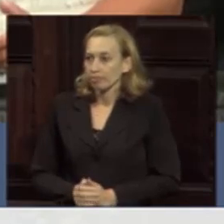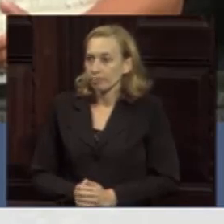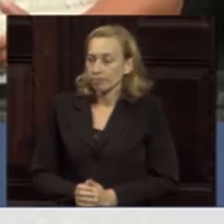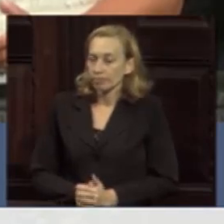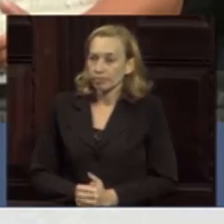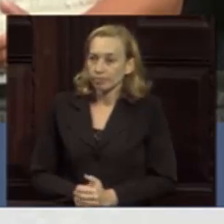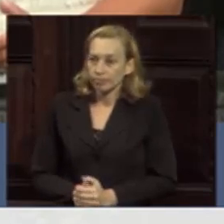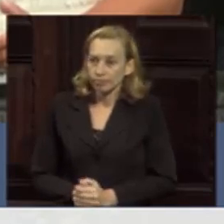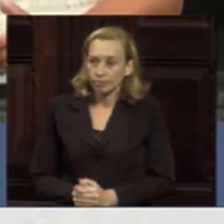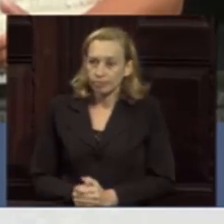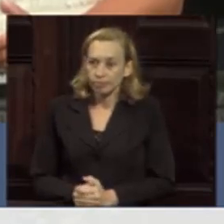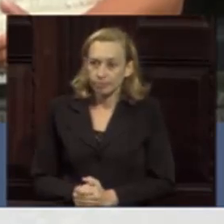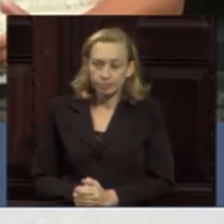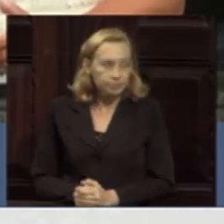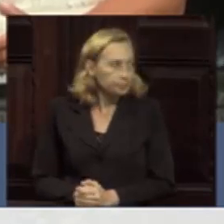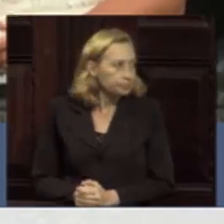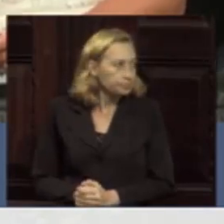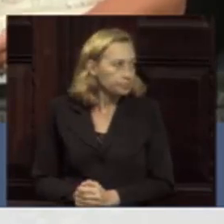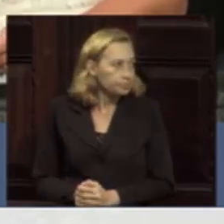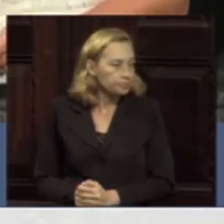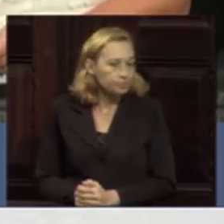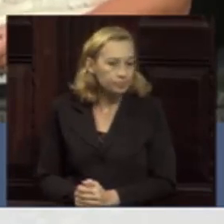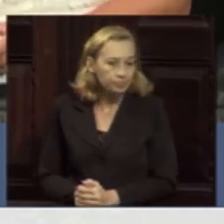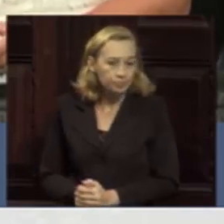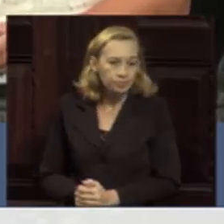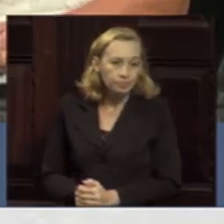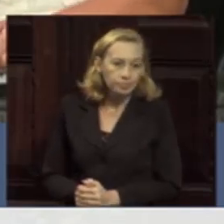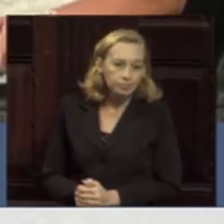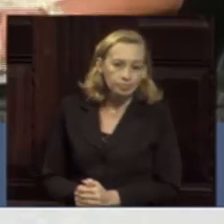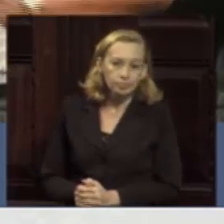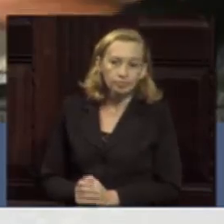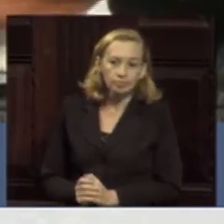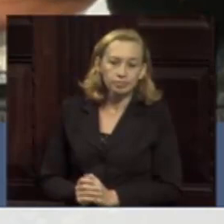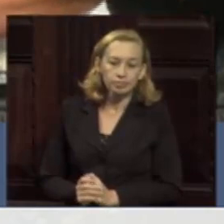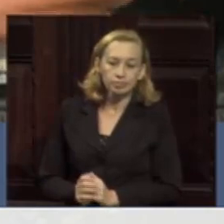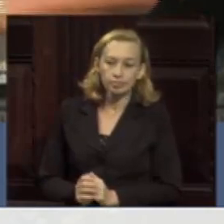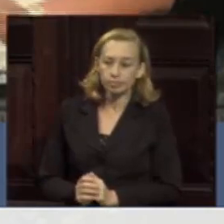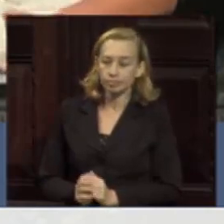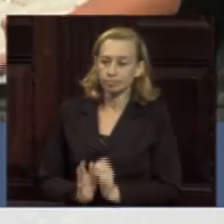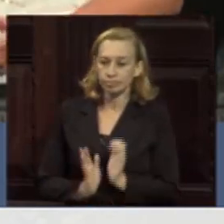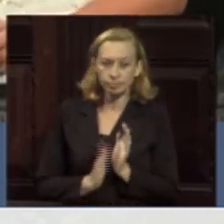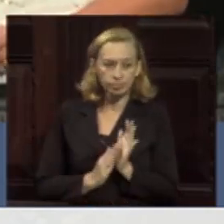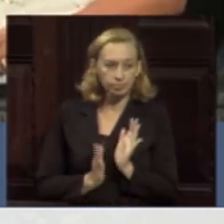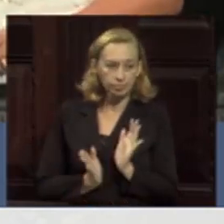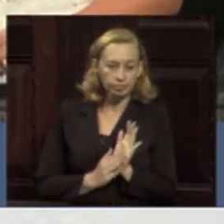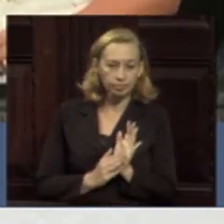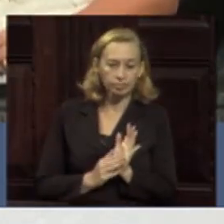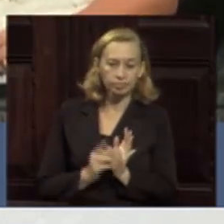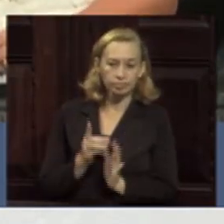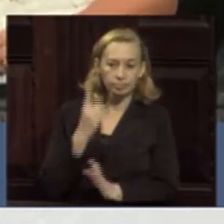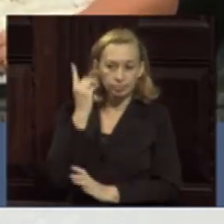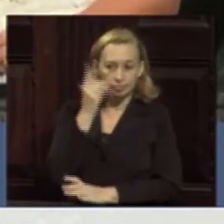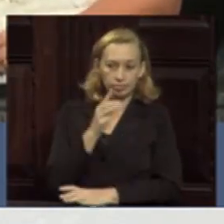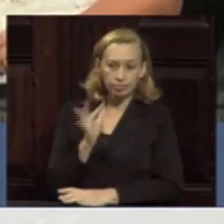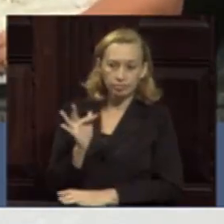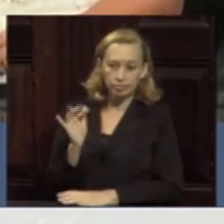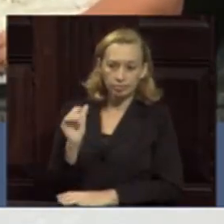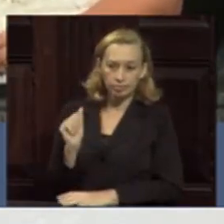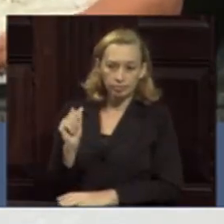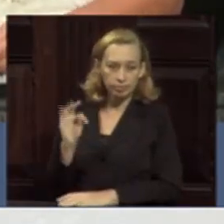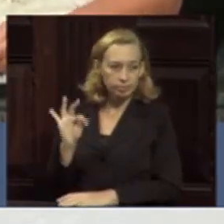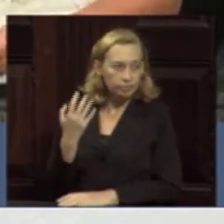Presidência aproveita e saúda aqui também a deputada Fatinha, pelo Dia Internacional da Mulher. E já